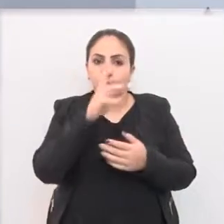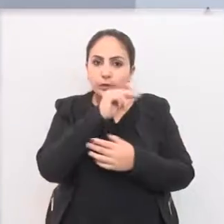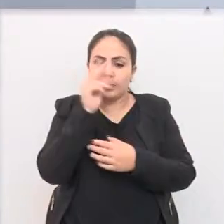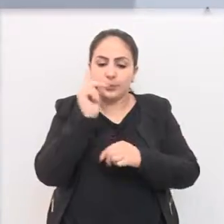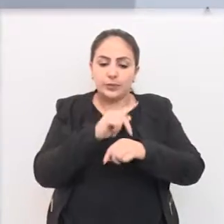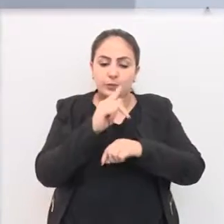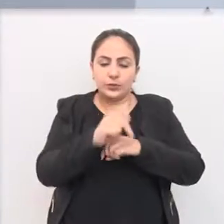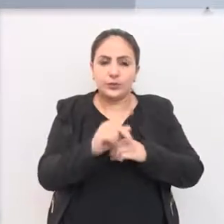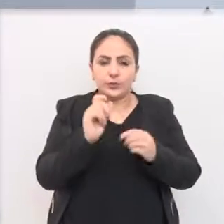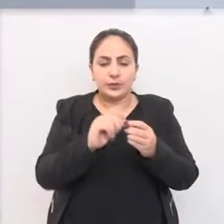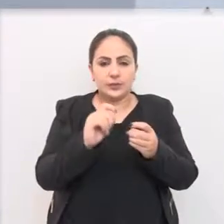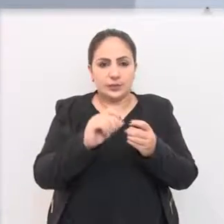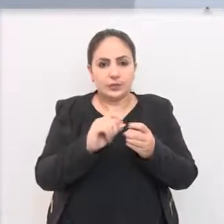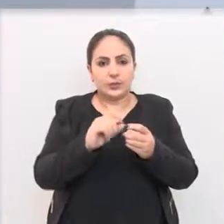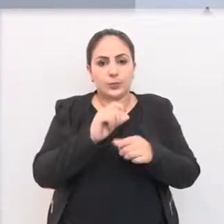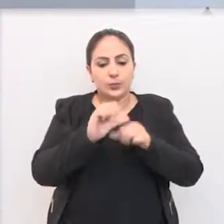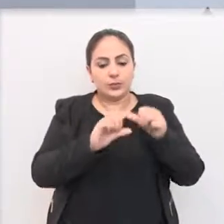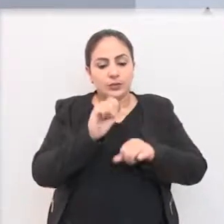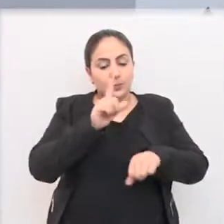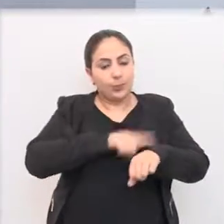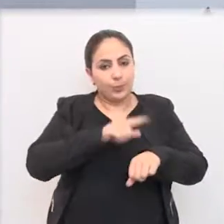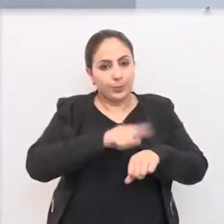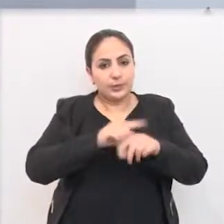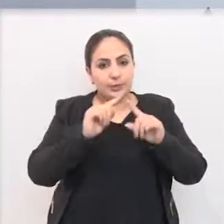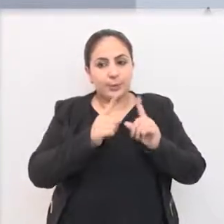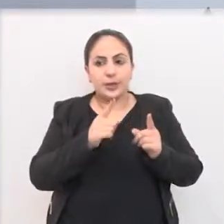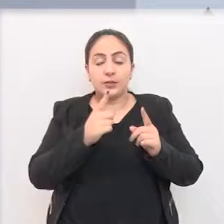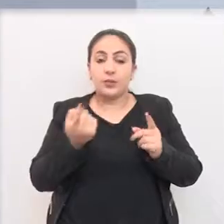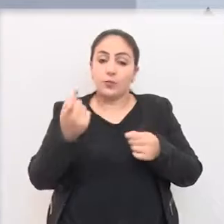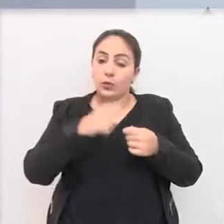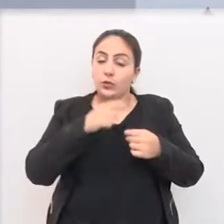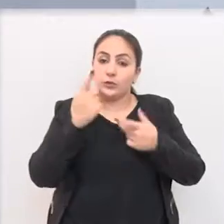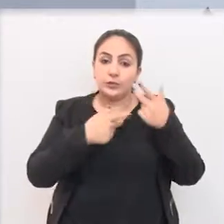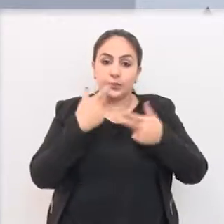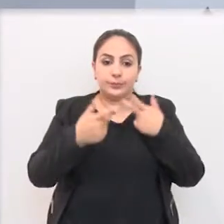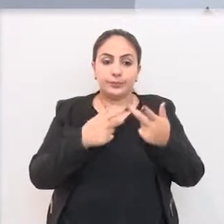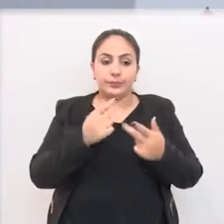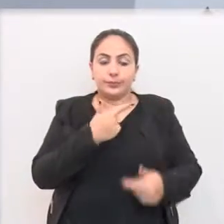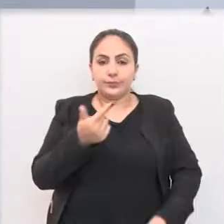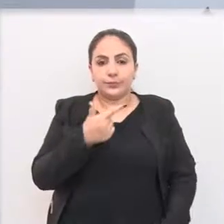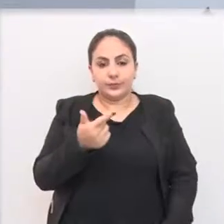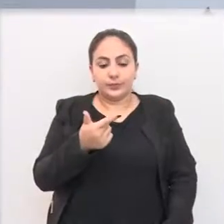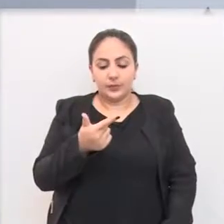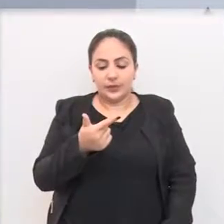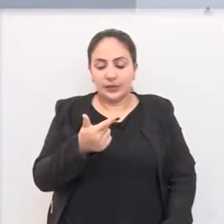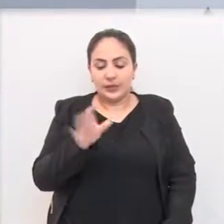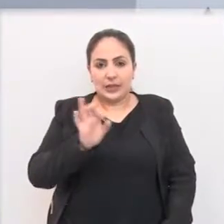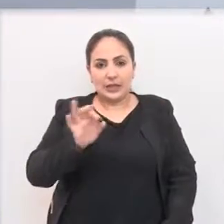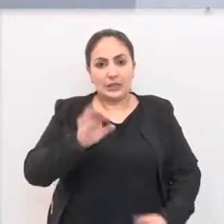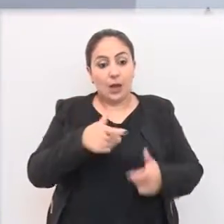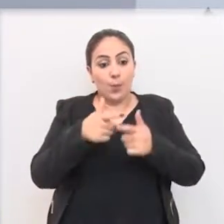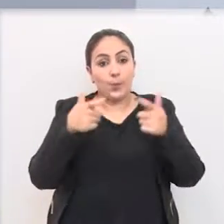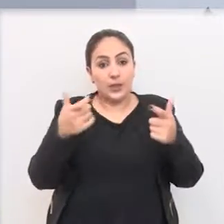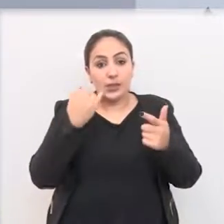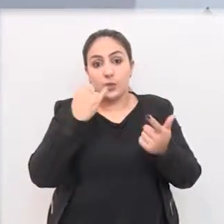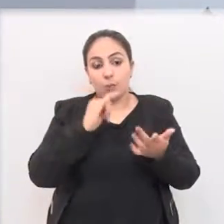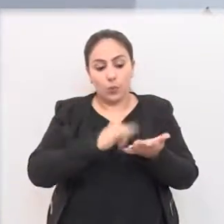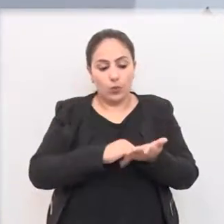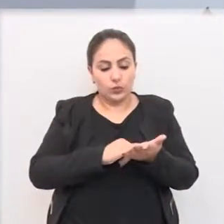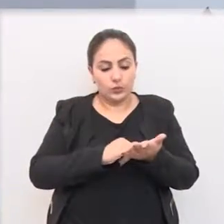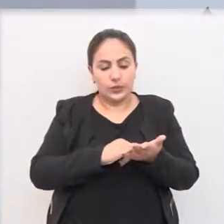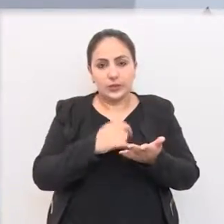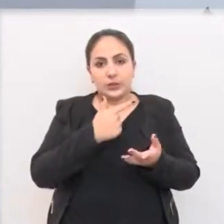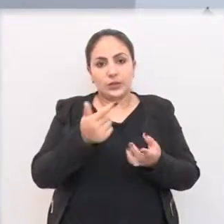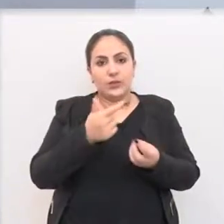fazendo essa atualização nesse momento, mas eu volto a frisar, não incorrerá nem em aumento de impostos e